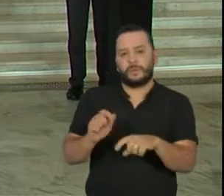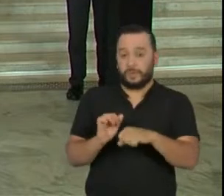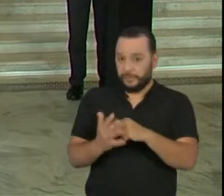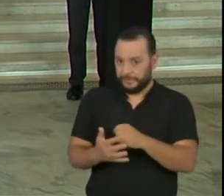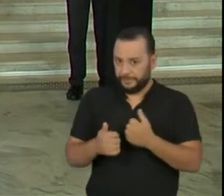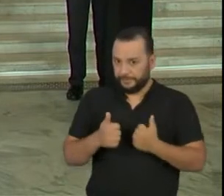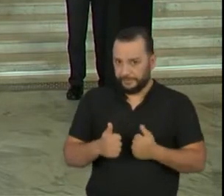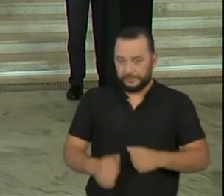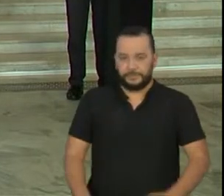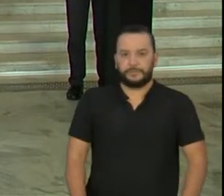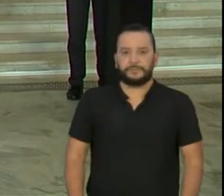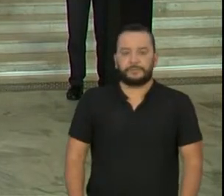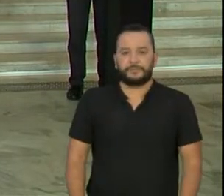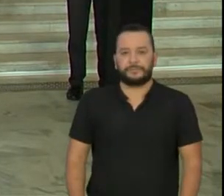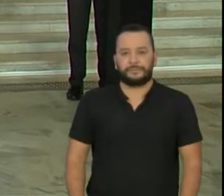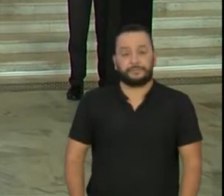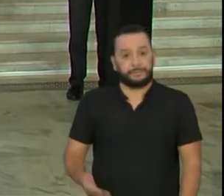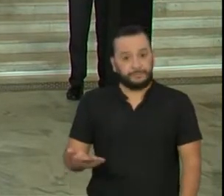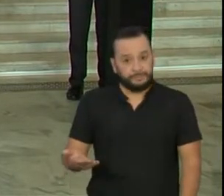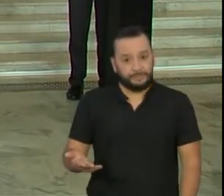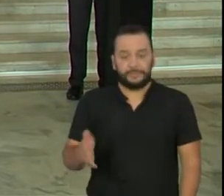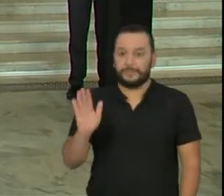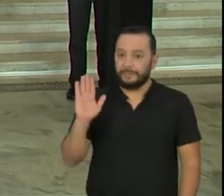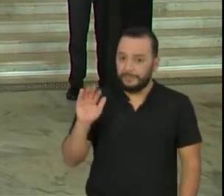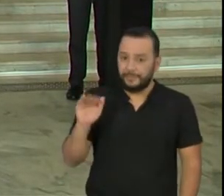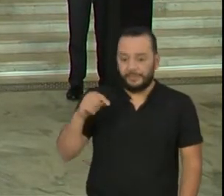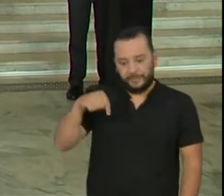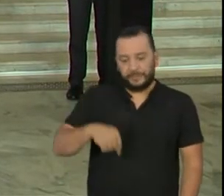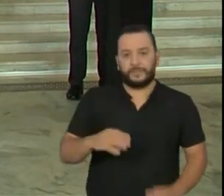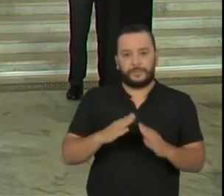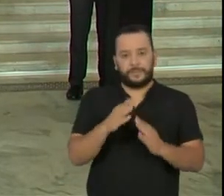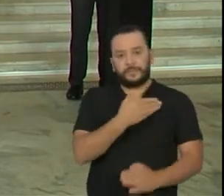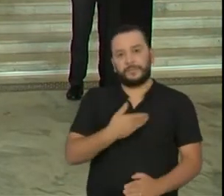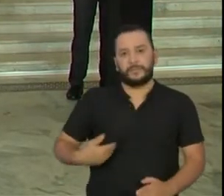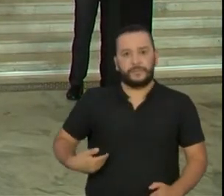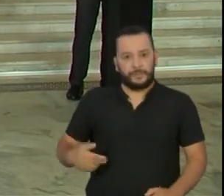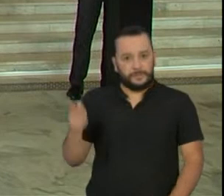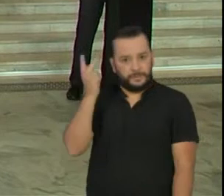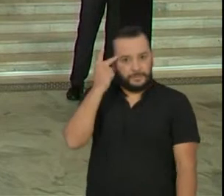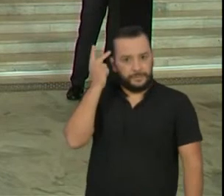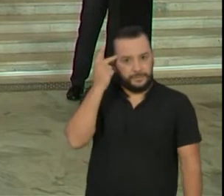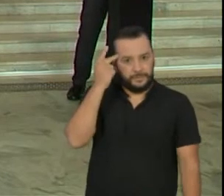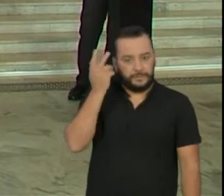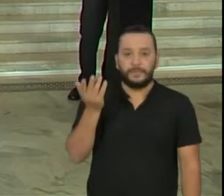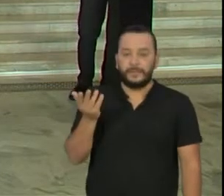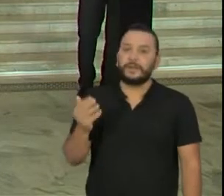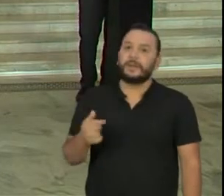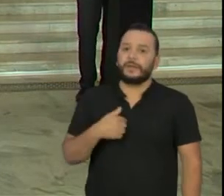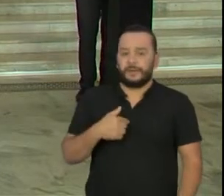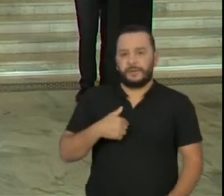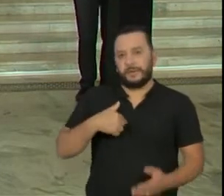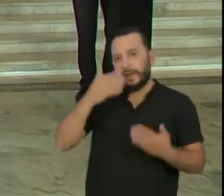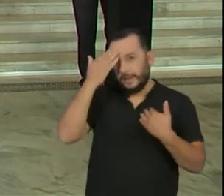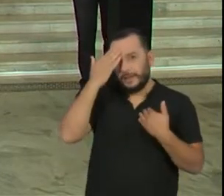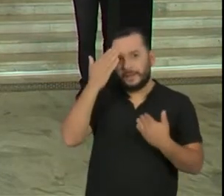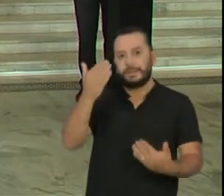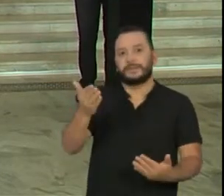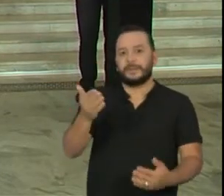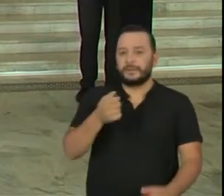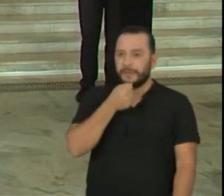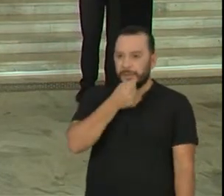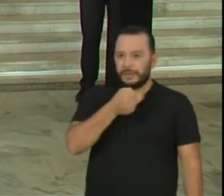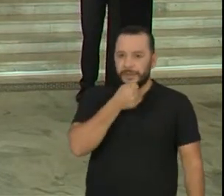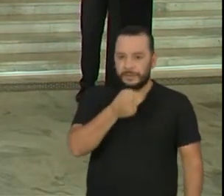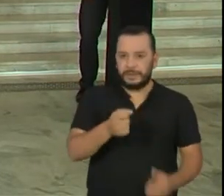coronavírus. Mais uma vez aqui numa coletiva de imprensa no Palácio dos Bandeirantes, em São Paulo. Quero começar agradecendo a presença dos